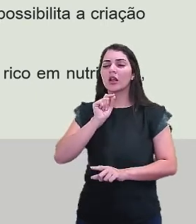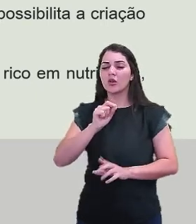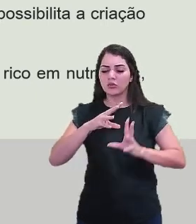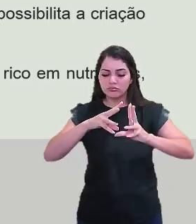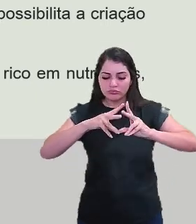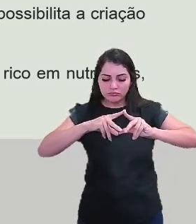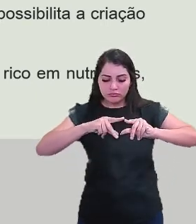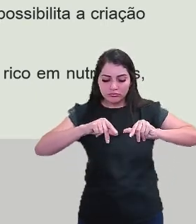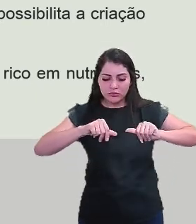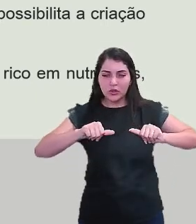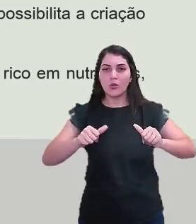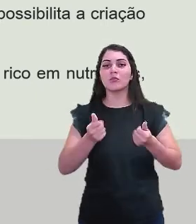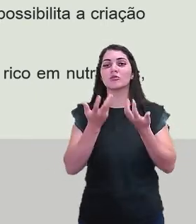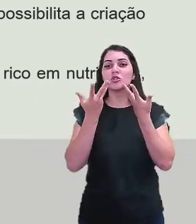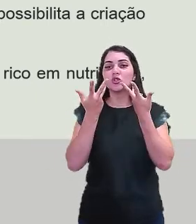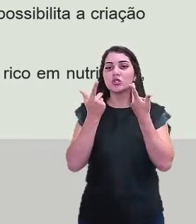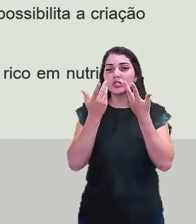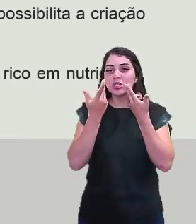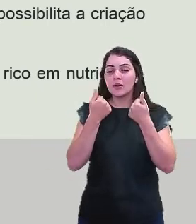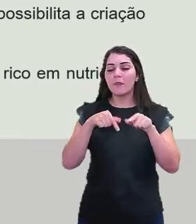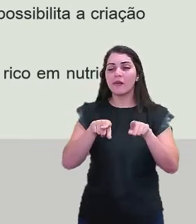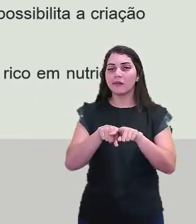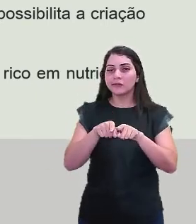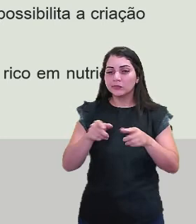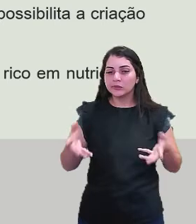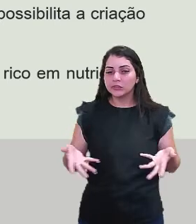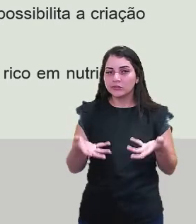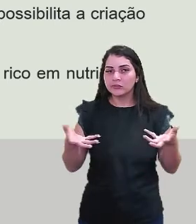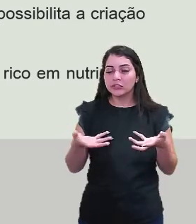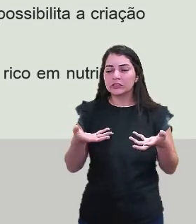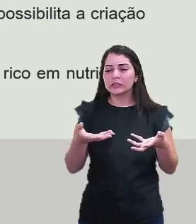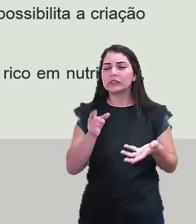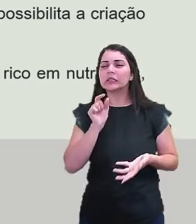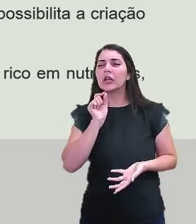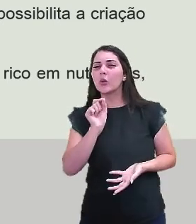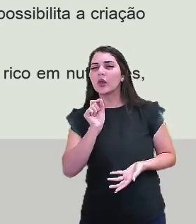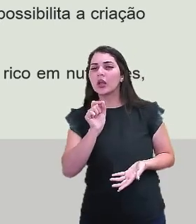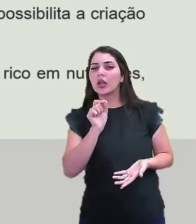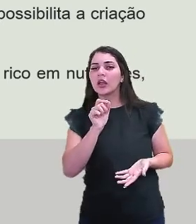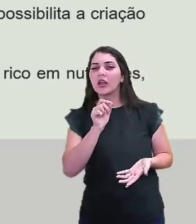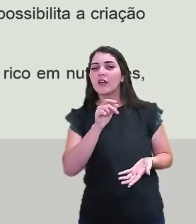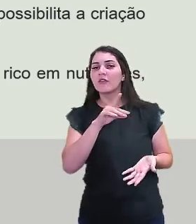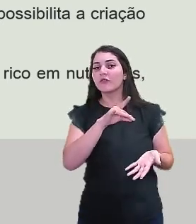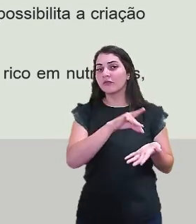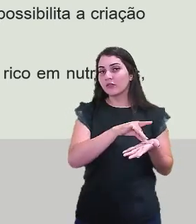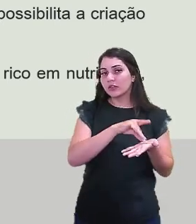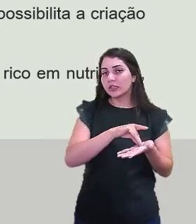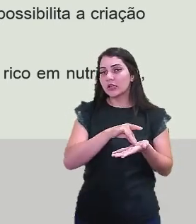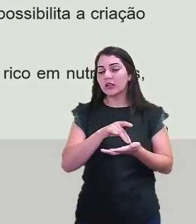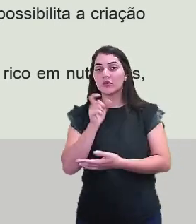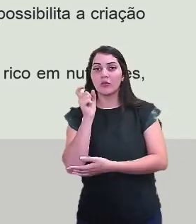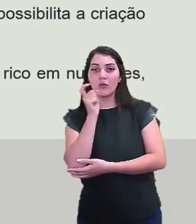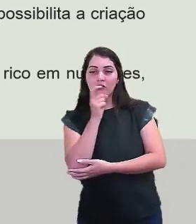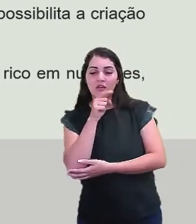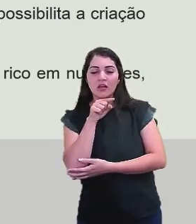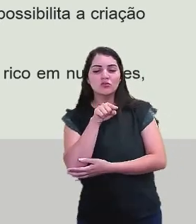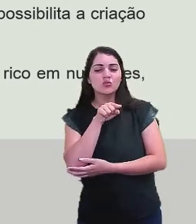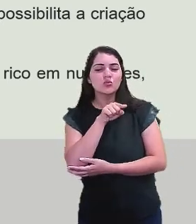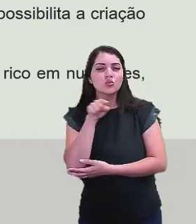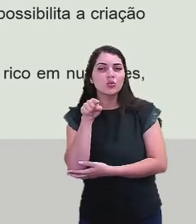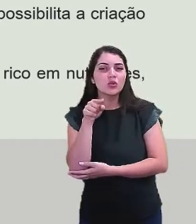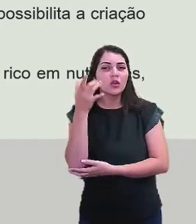dos animais e dos vegetais. E aí, verdadeiro ou falso, pessoal? O que é que vocês